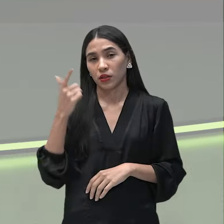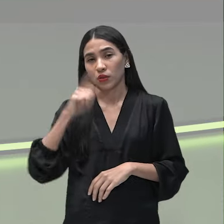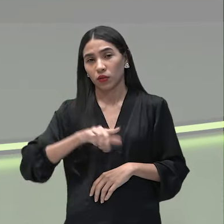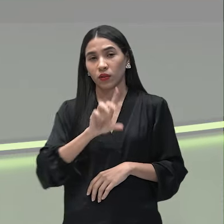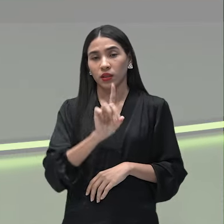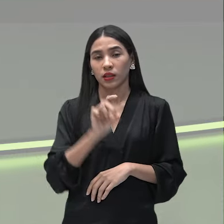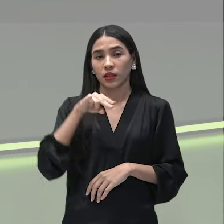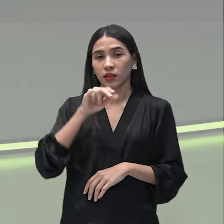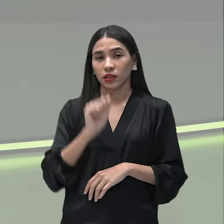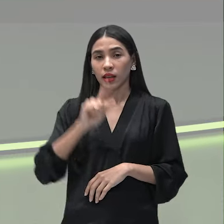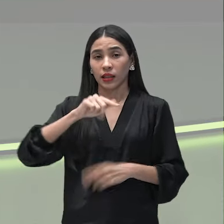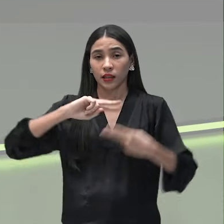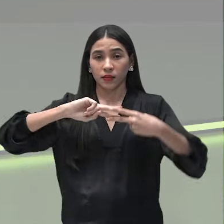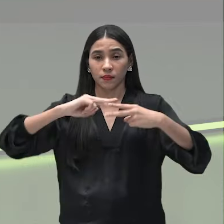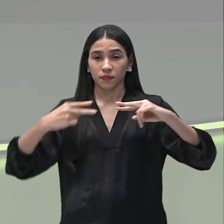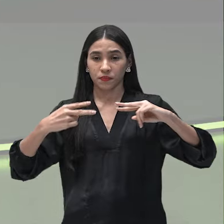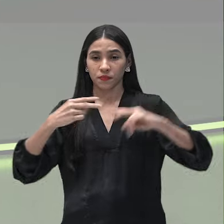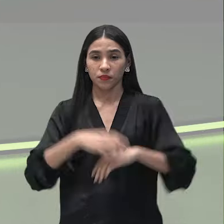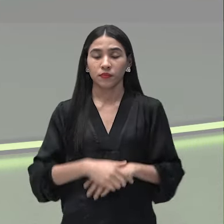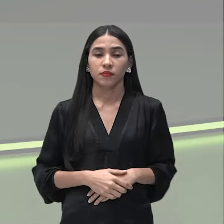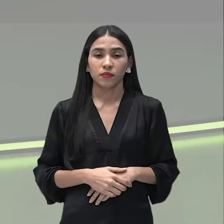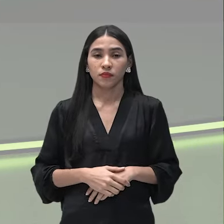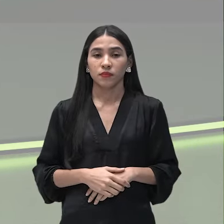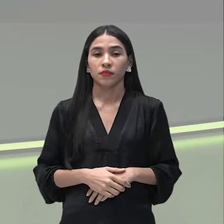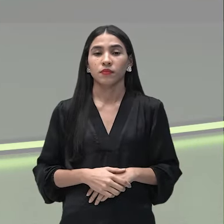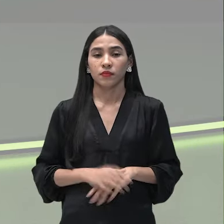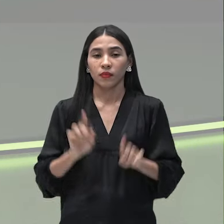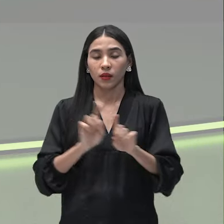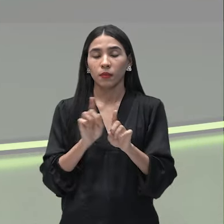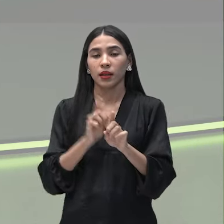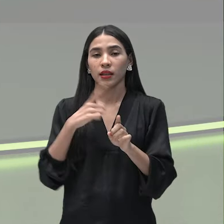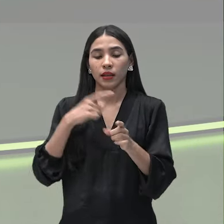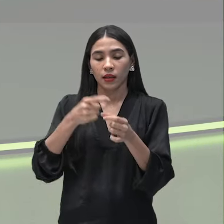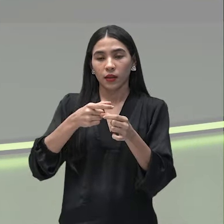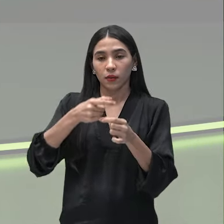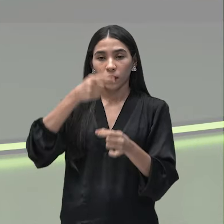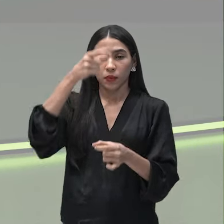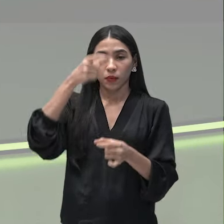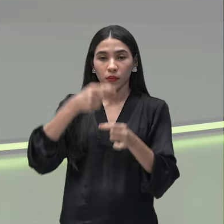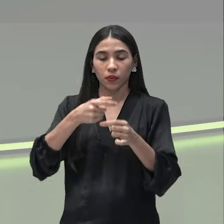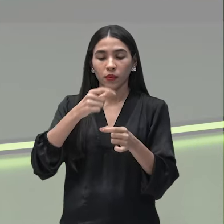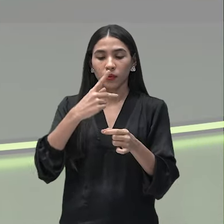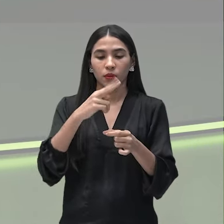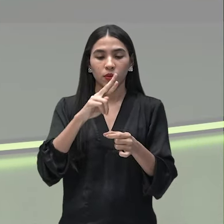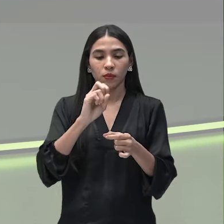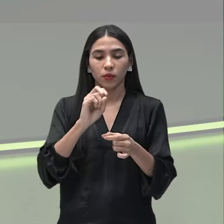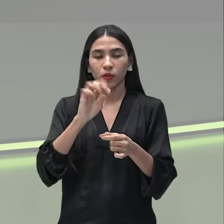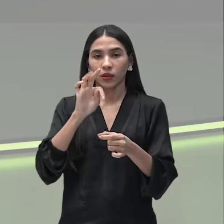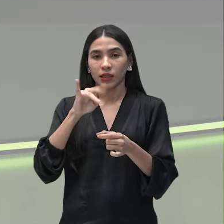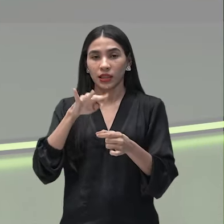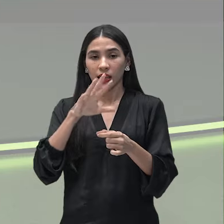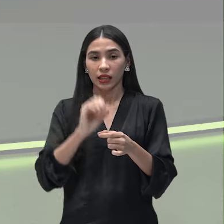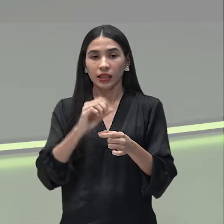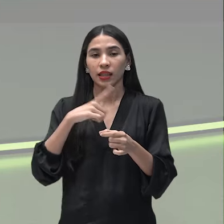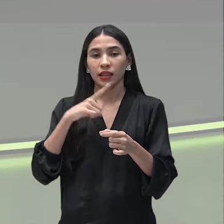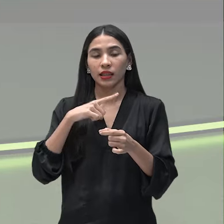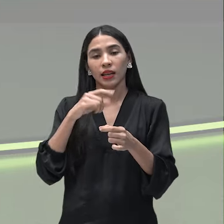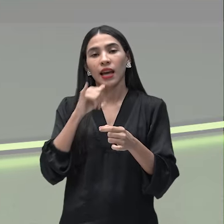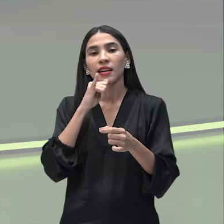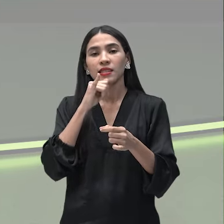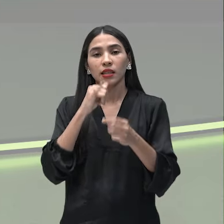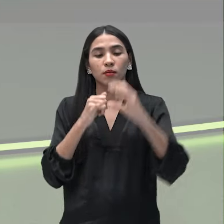que é o material genético, envolto por uma cápsula, que é a proteína. E aí a gente tem essa região, que é